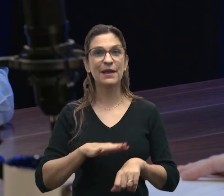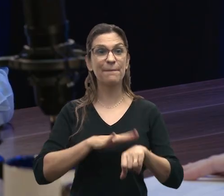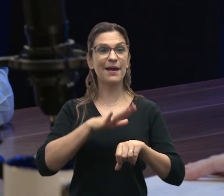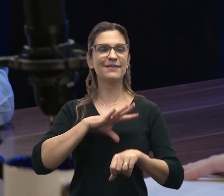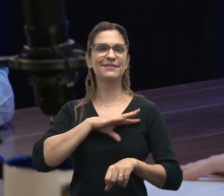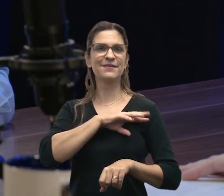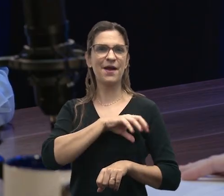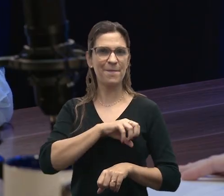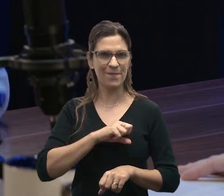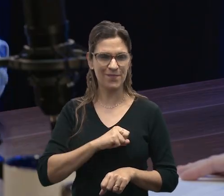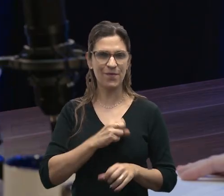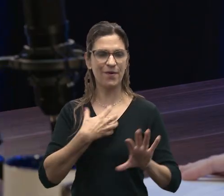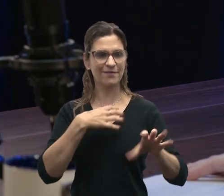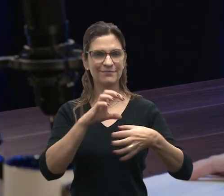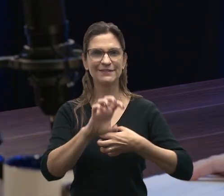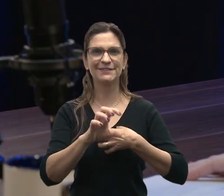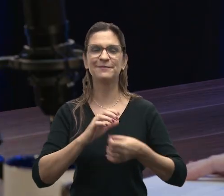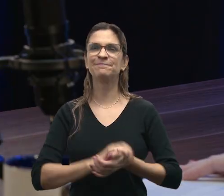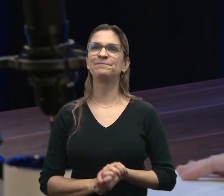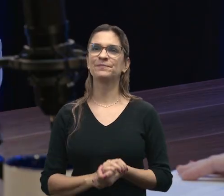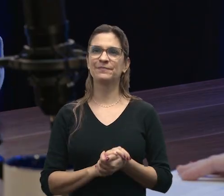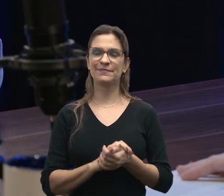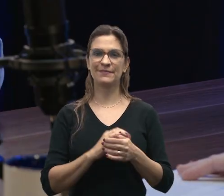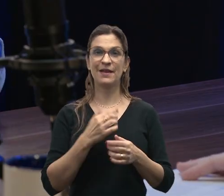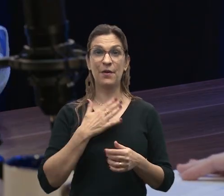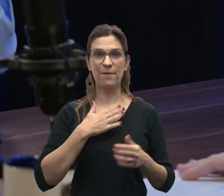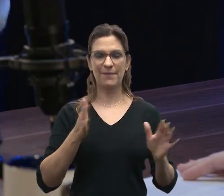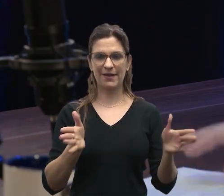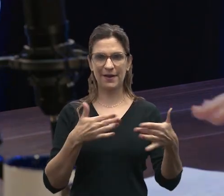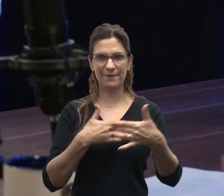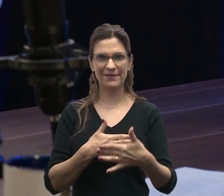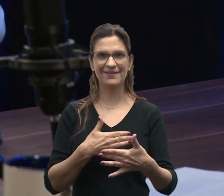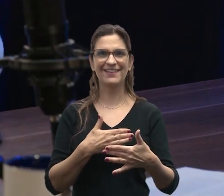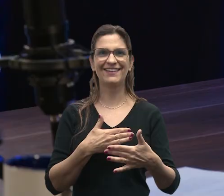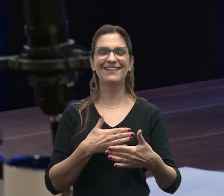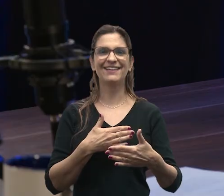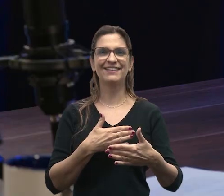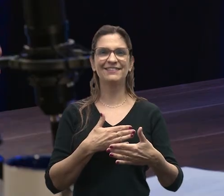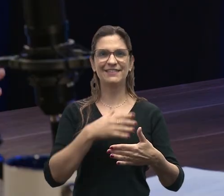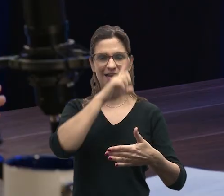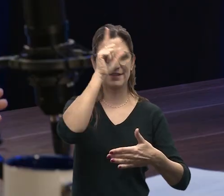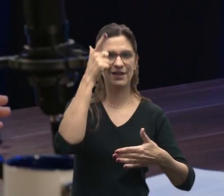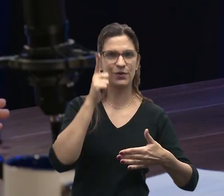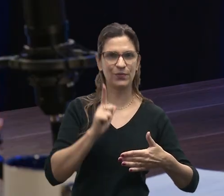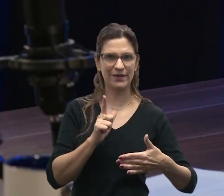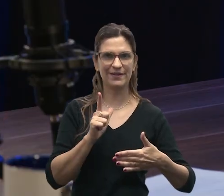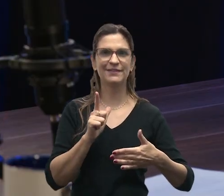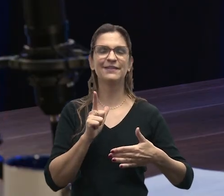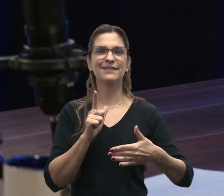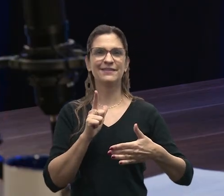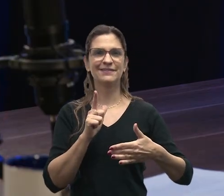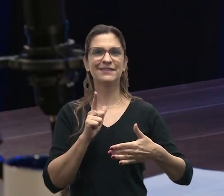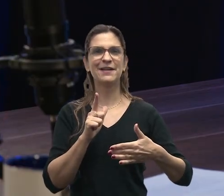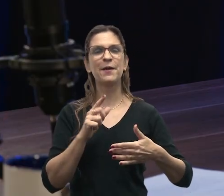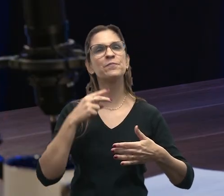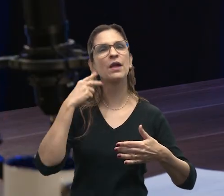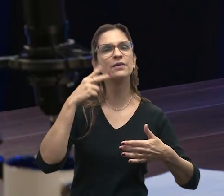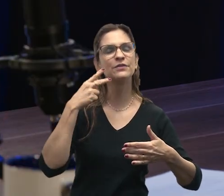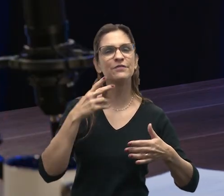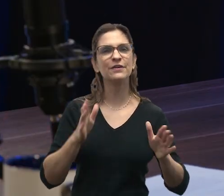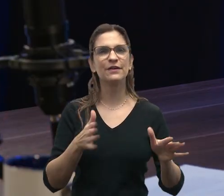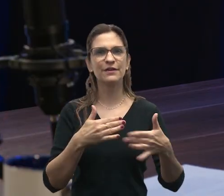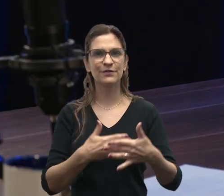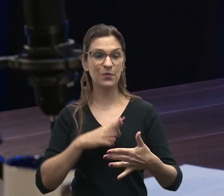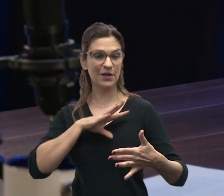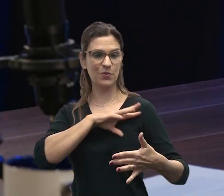no nosso gabinete uma plaquinha, né, que tem o nosso nome, e daí embaixo está escrito Gabinete do Amor. E aí,